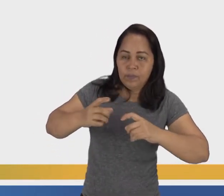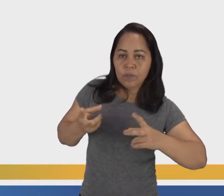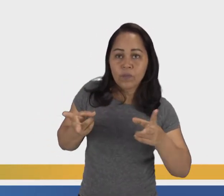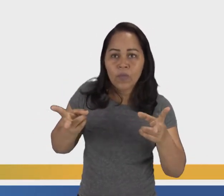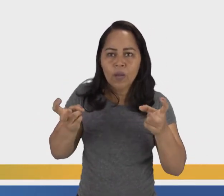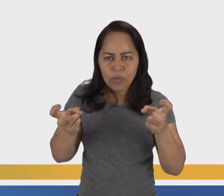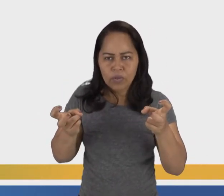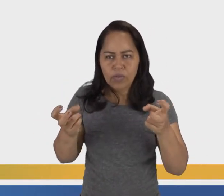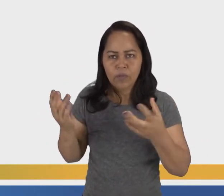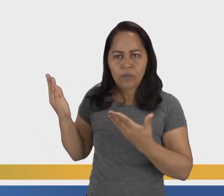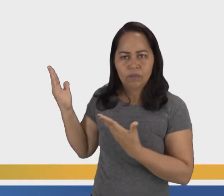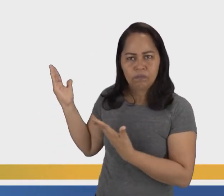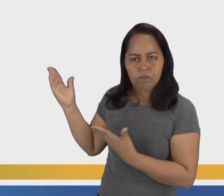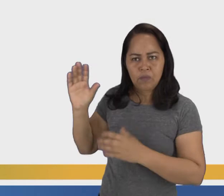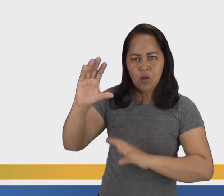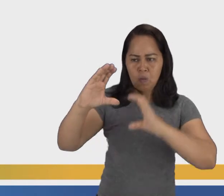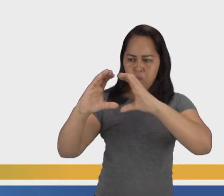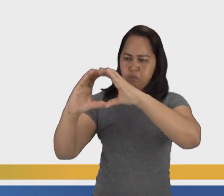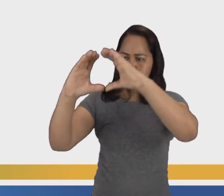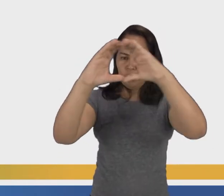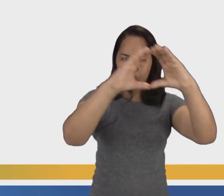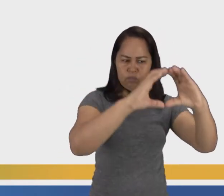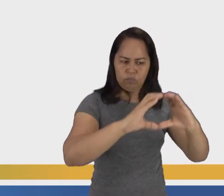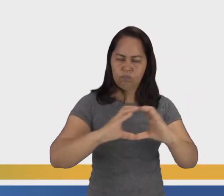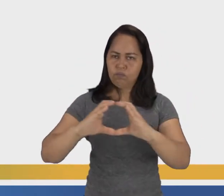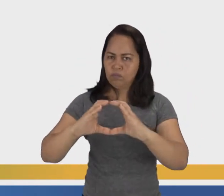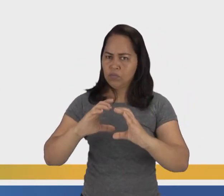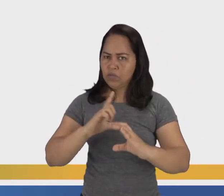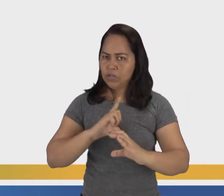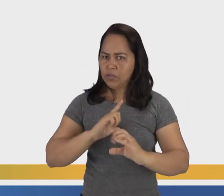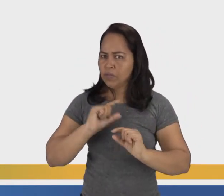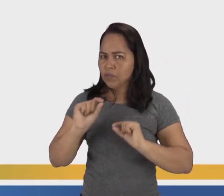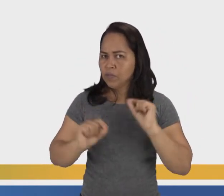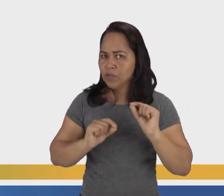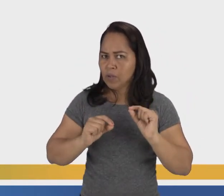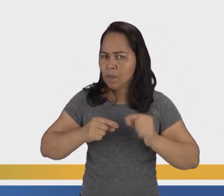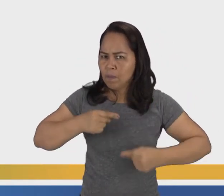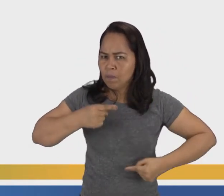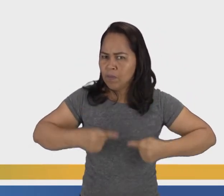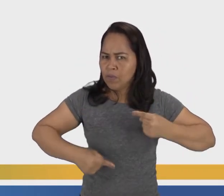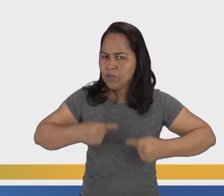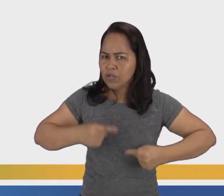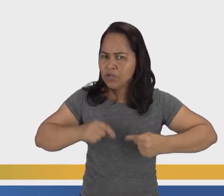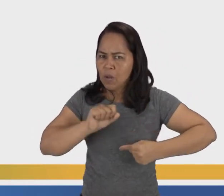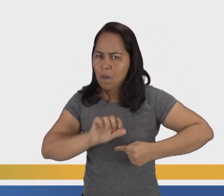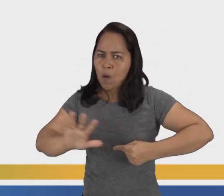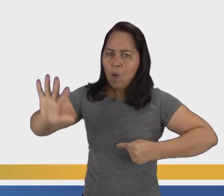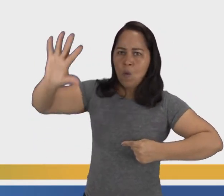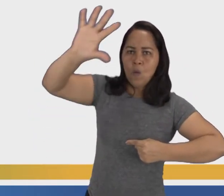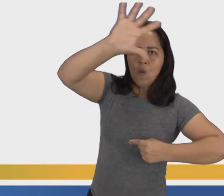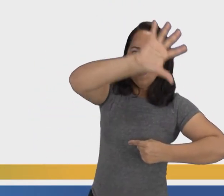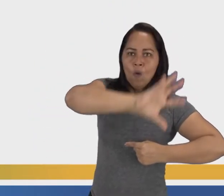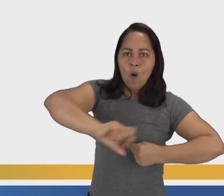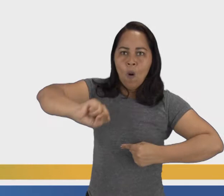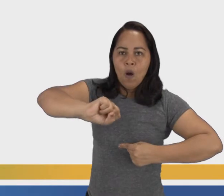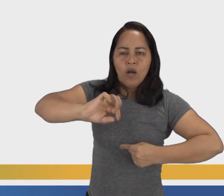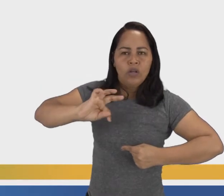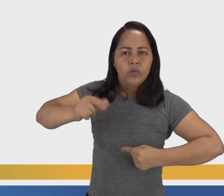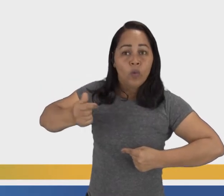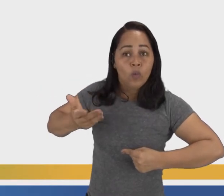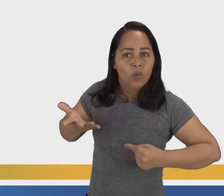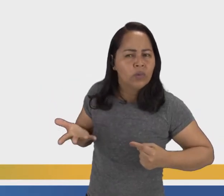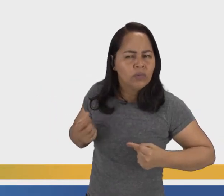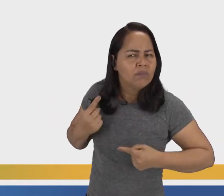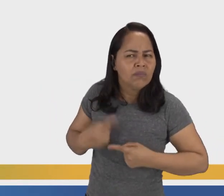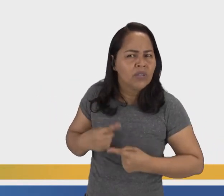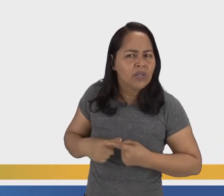todos esses temas estão dentro de um tema maior, que é política. Quando nós falamos de política, dentro desse